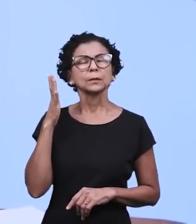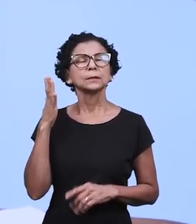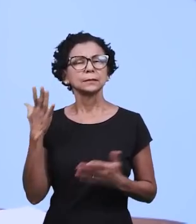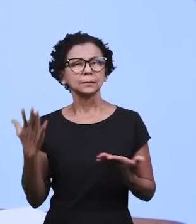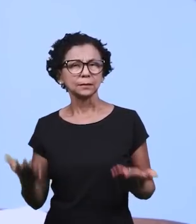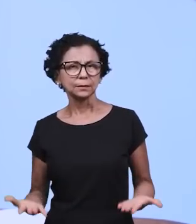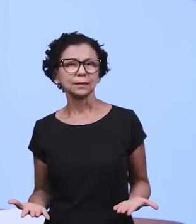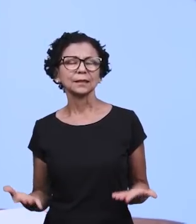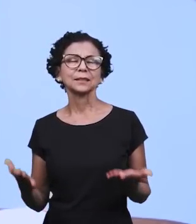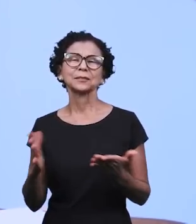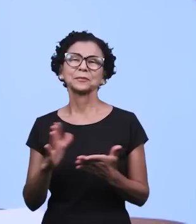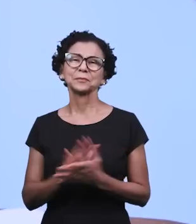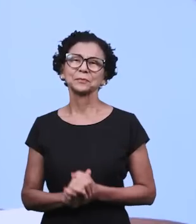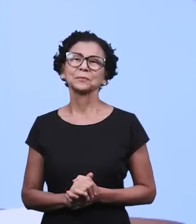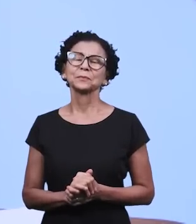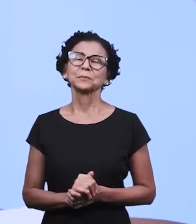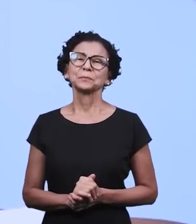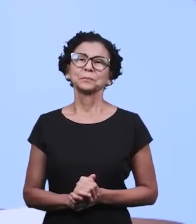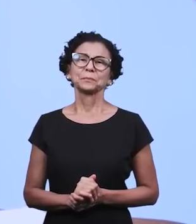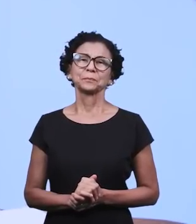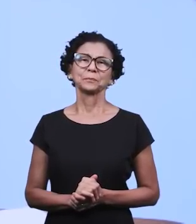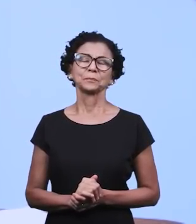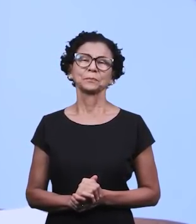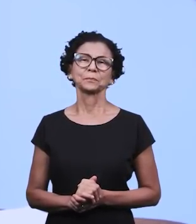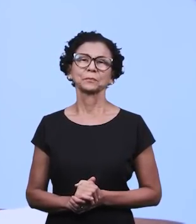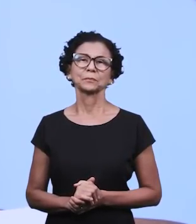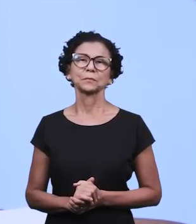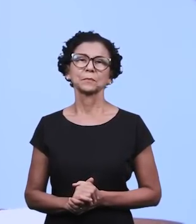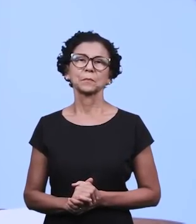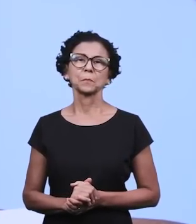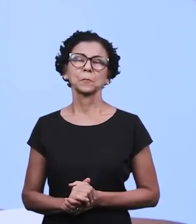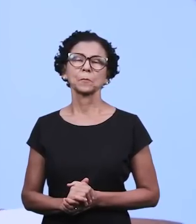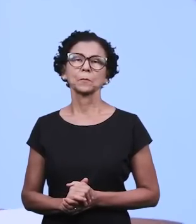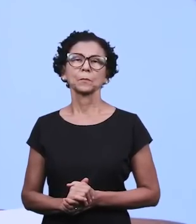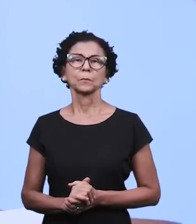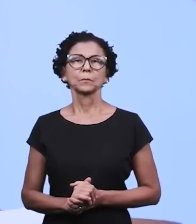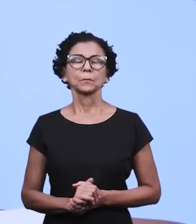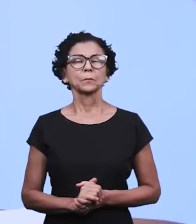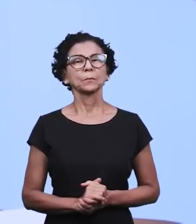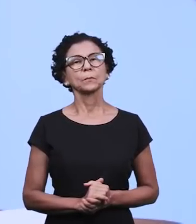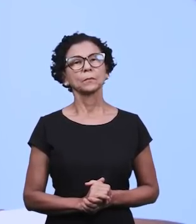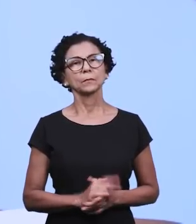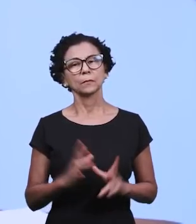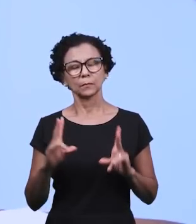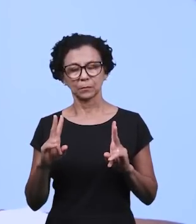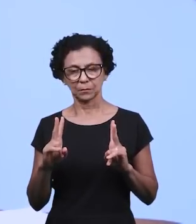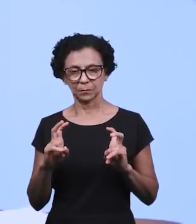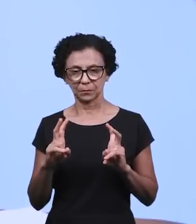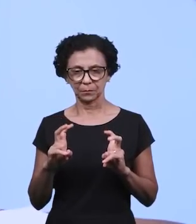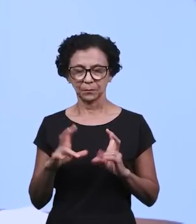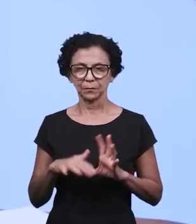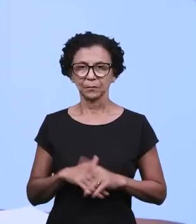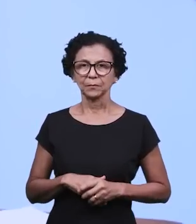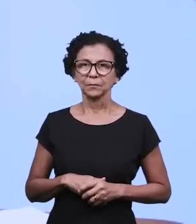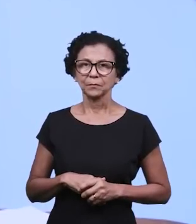passei, então, a estudar um pouco a arqueologia, me dedicar mais arqueologia, e